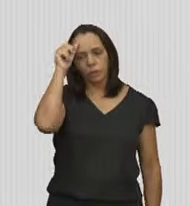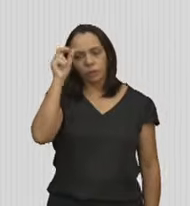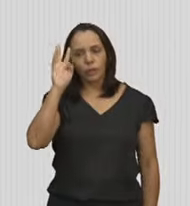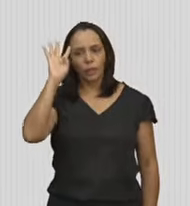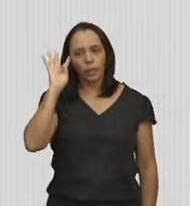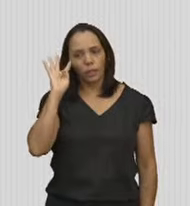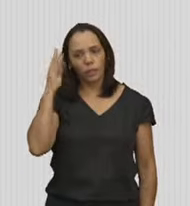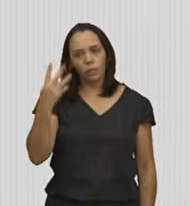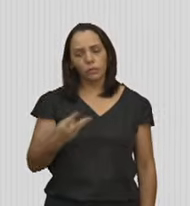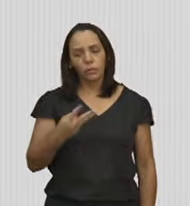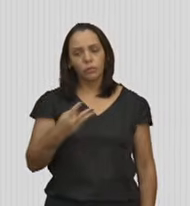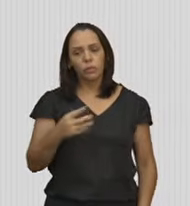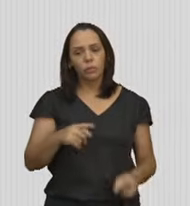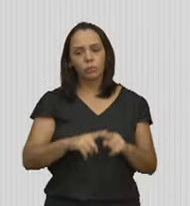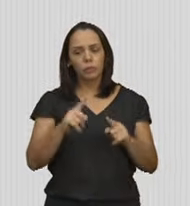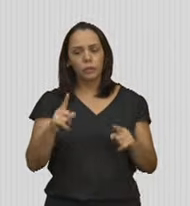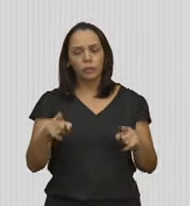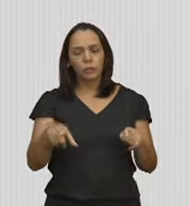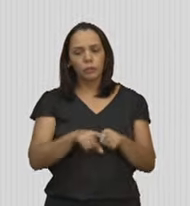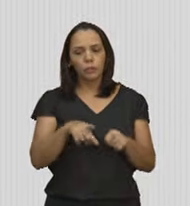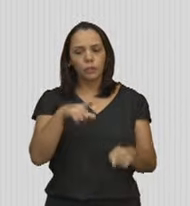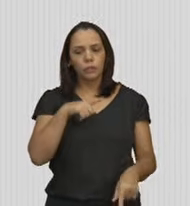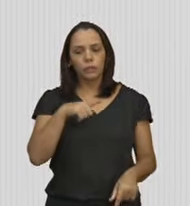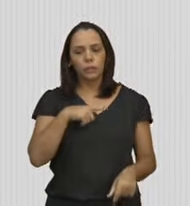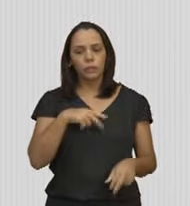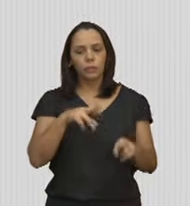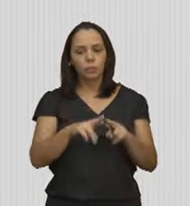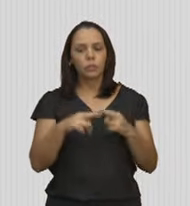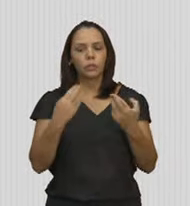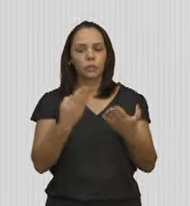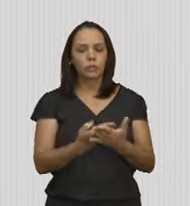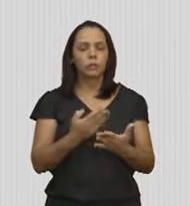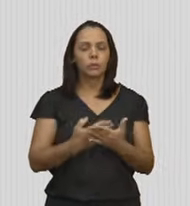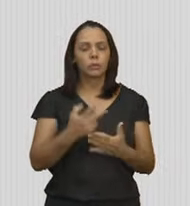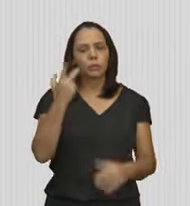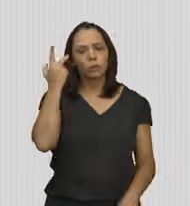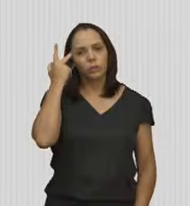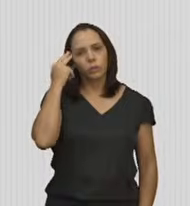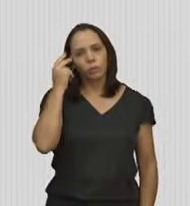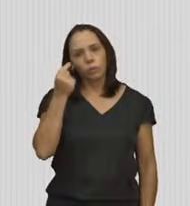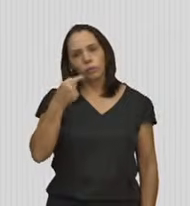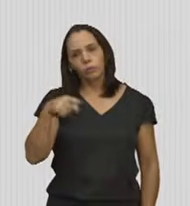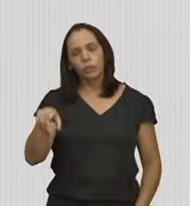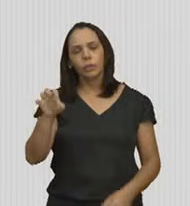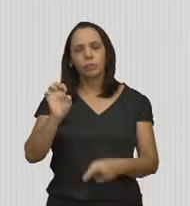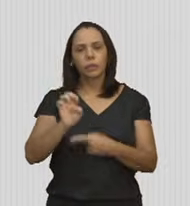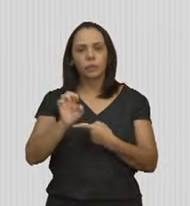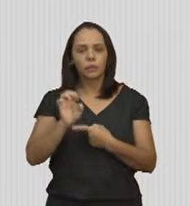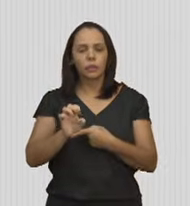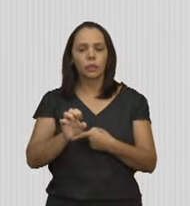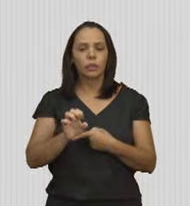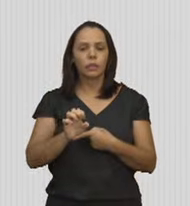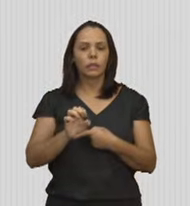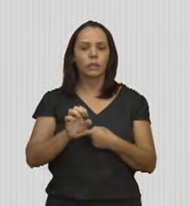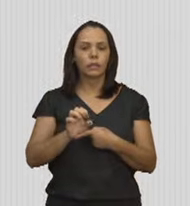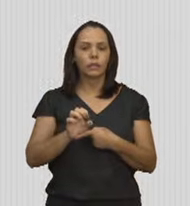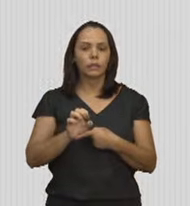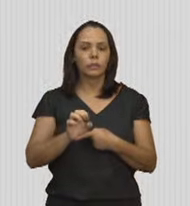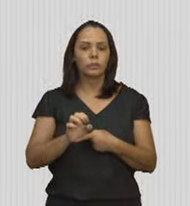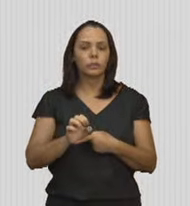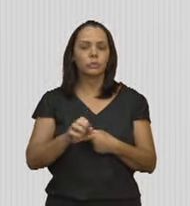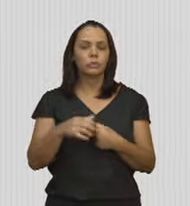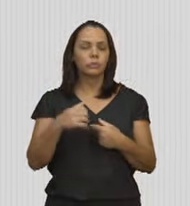pelos secretários, mas uma parcela também aí vai para requerimentos, que normalmente são para Estado, são para concessionárias de